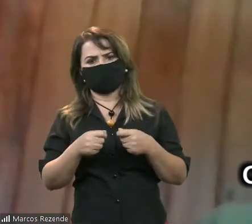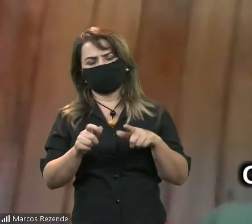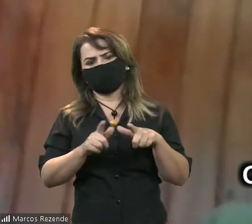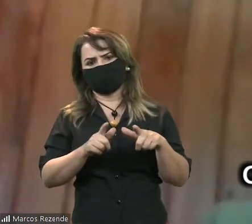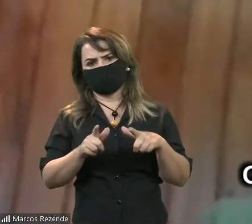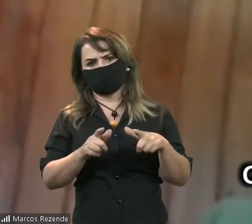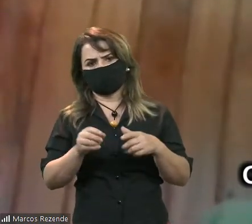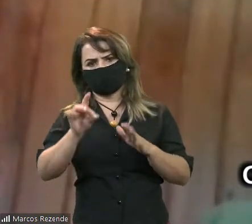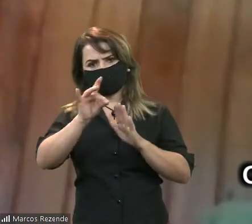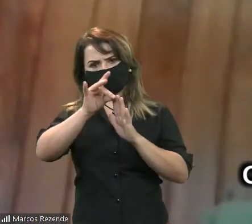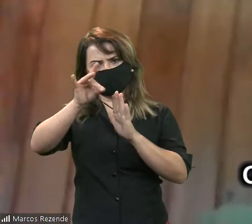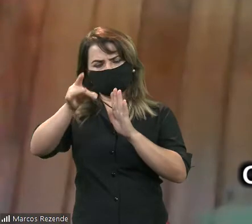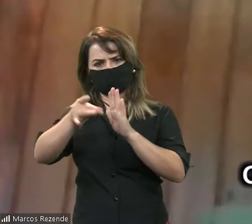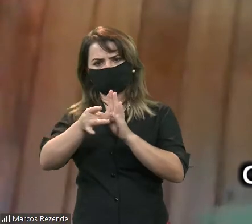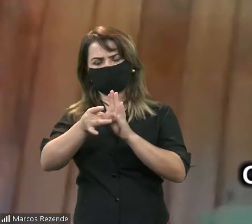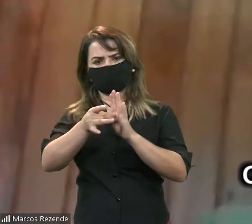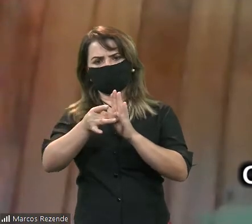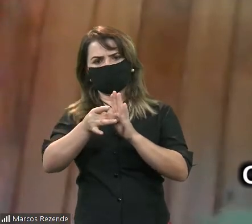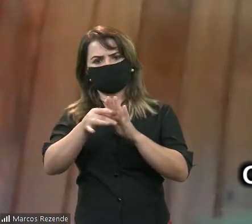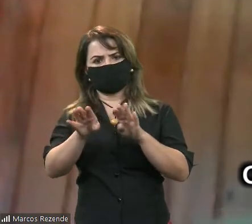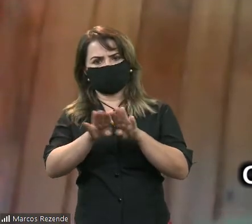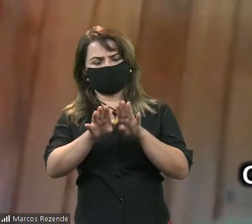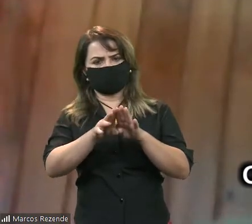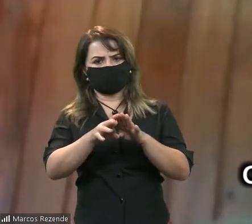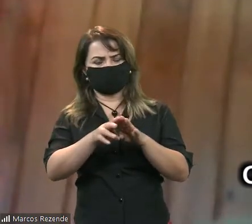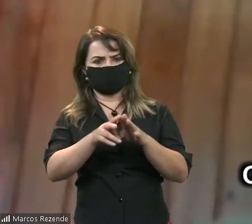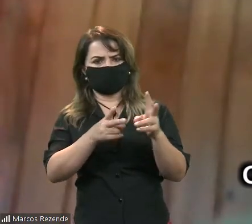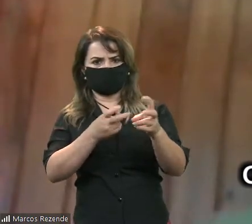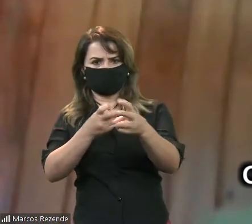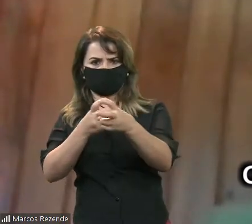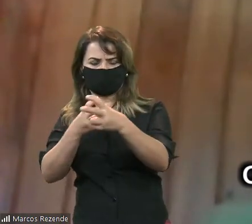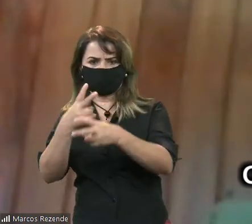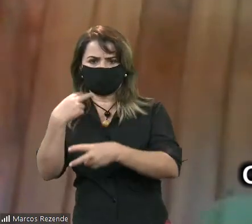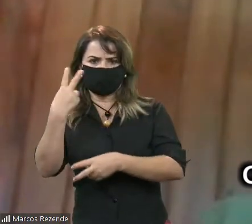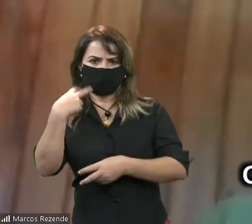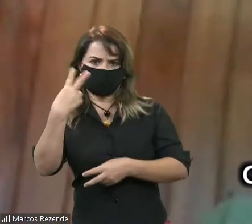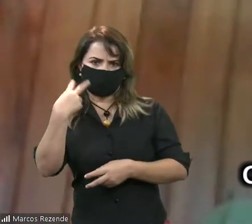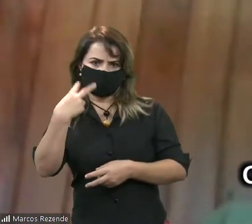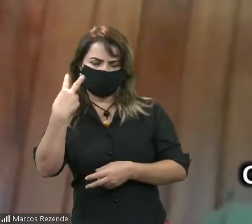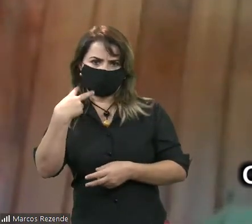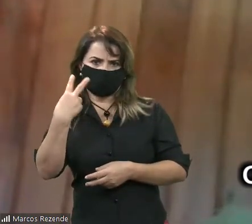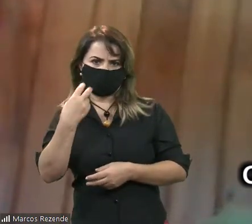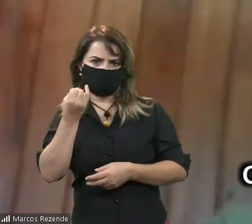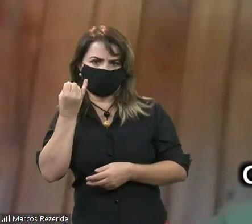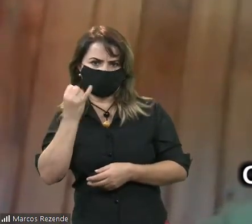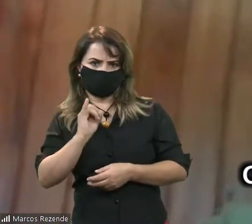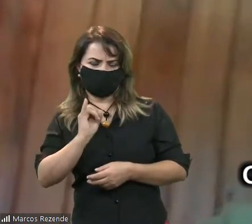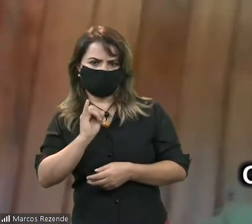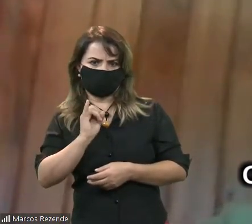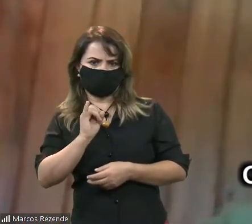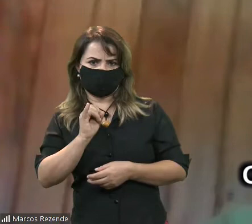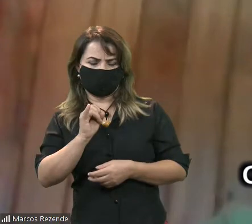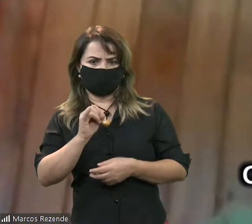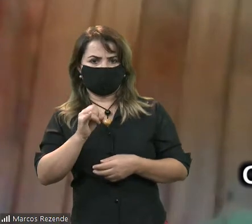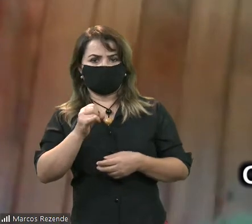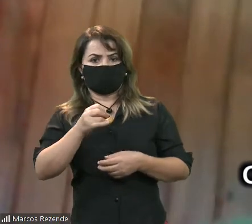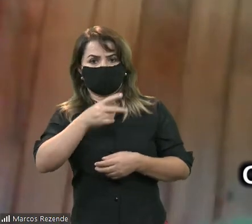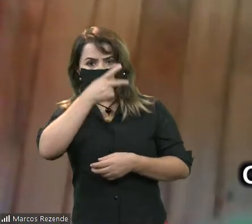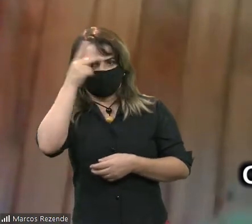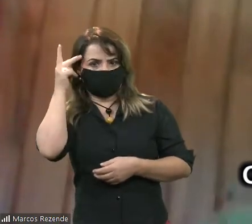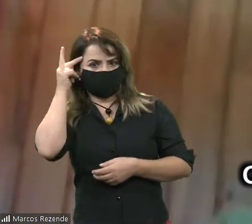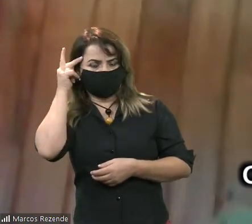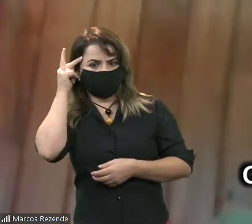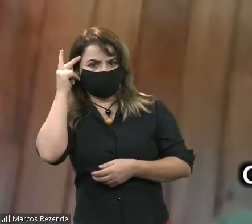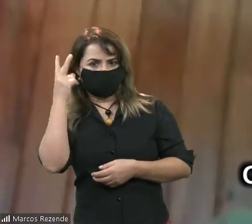no nosso regimento interno. E reforça a observação do vereador Zé Luiz Queiroz. Os vereadores estão sem a utilização de